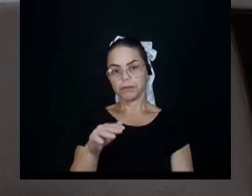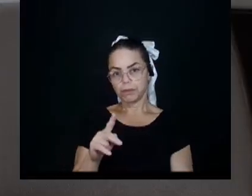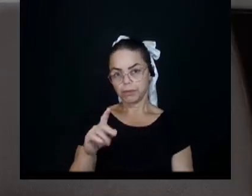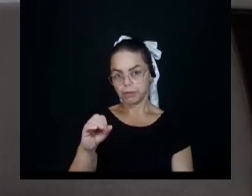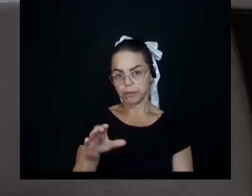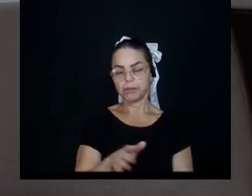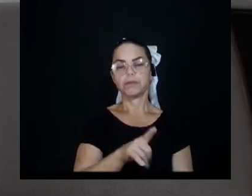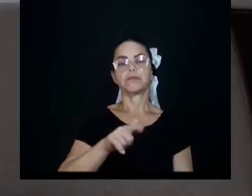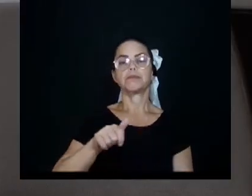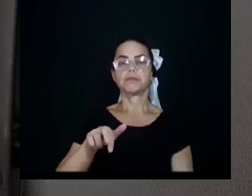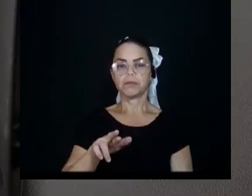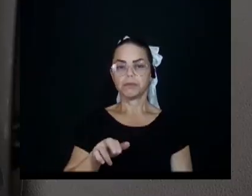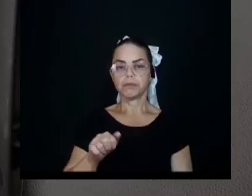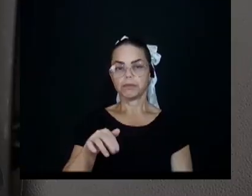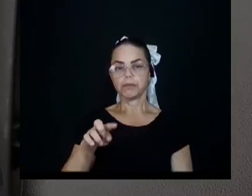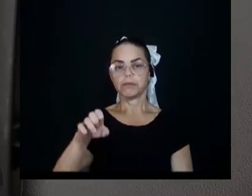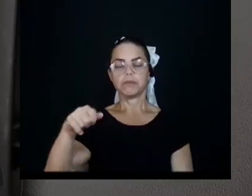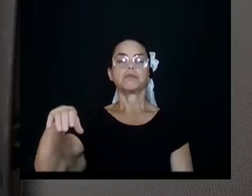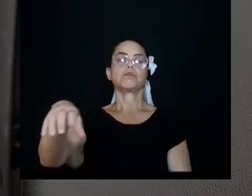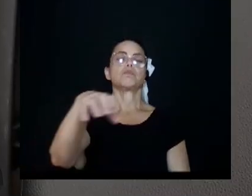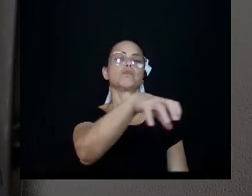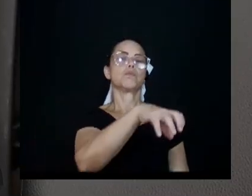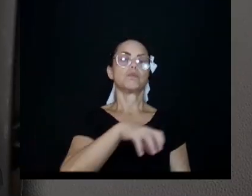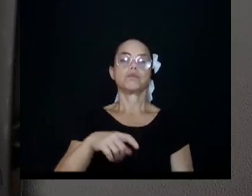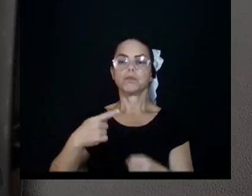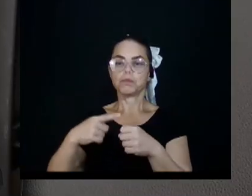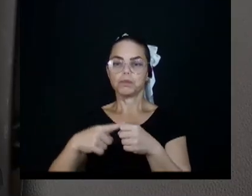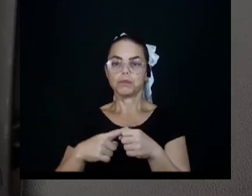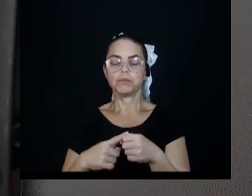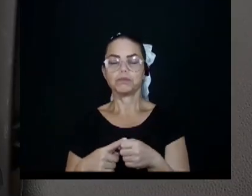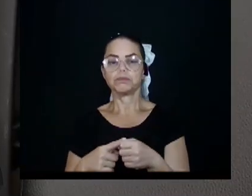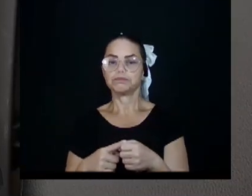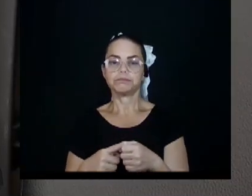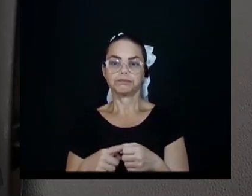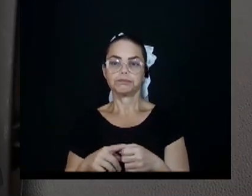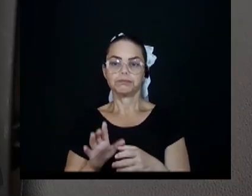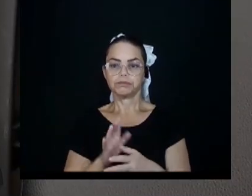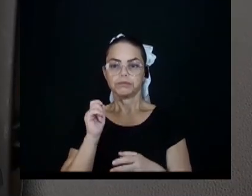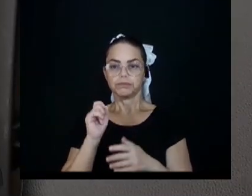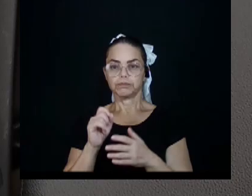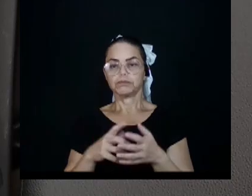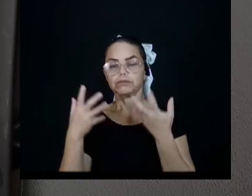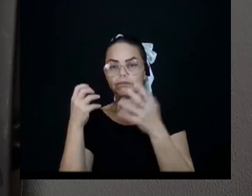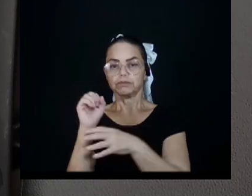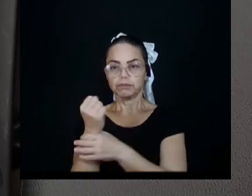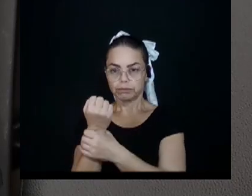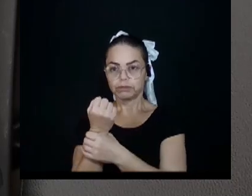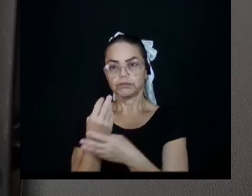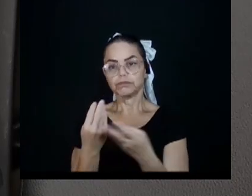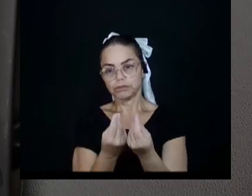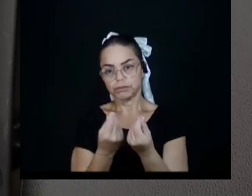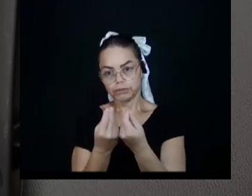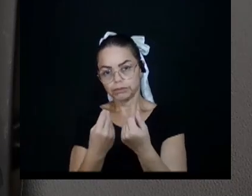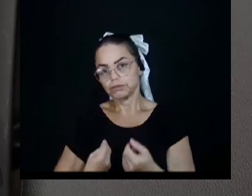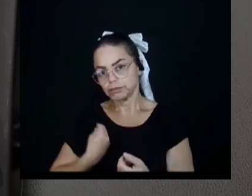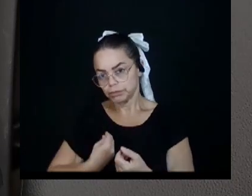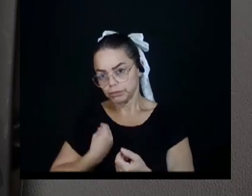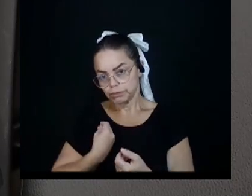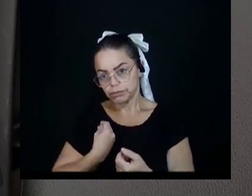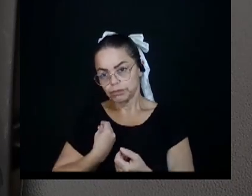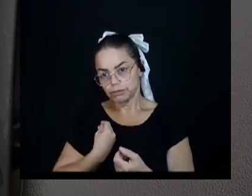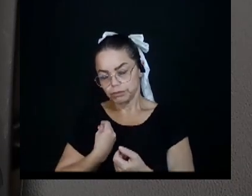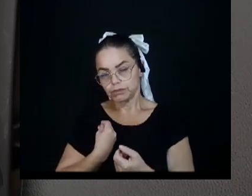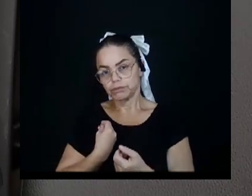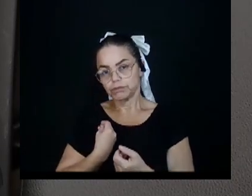pontos da cidade. Nós queremos limitar. Limitar é garantir qualidade, é garantir acesso de